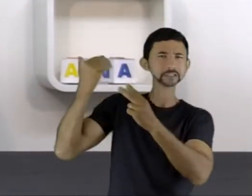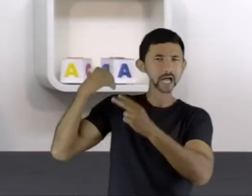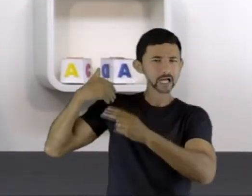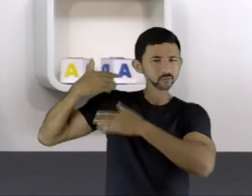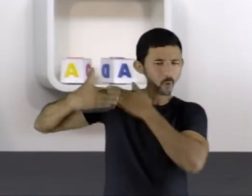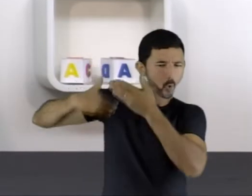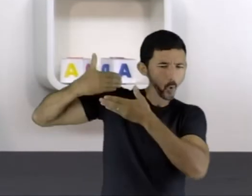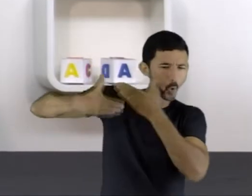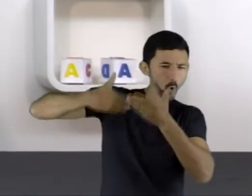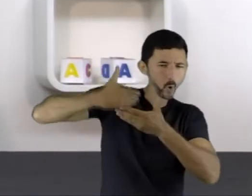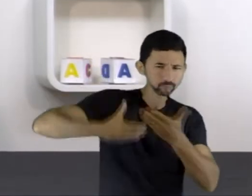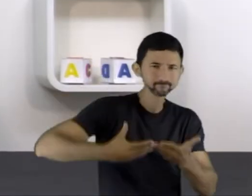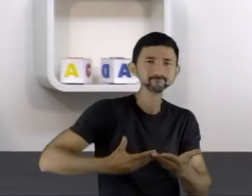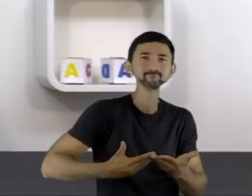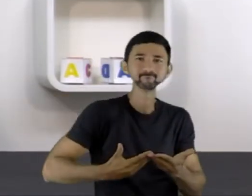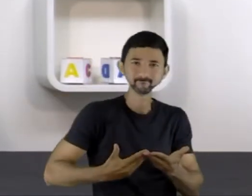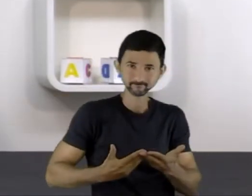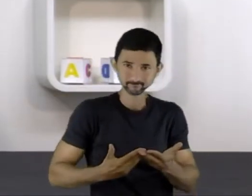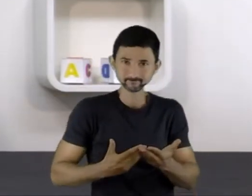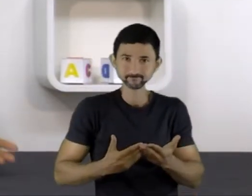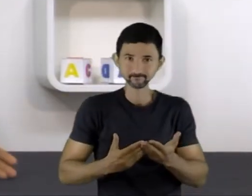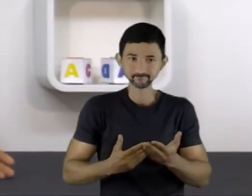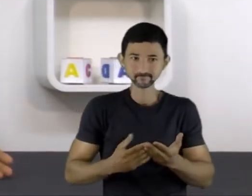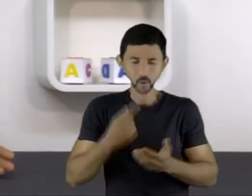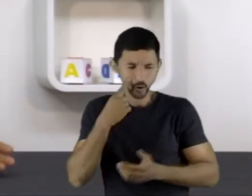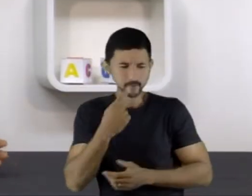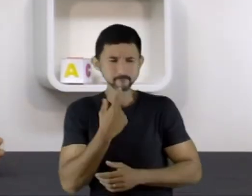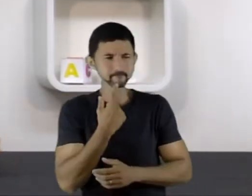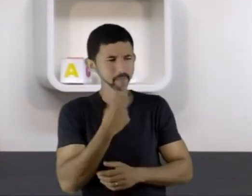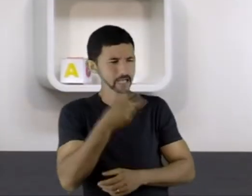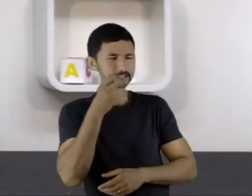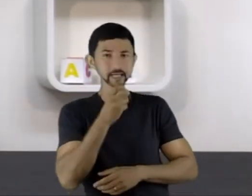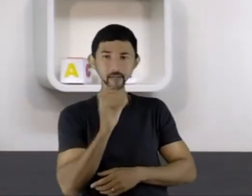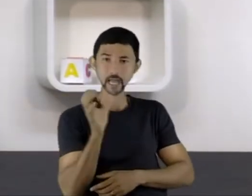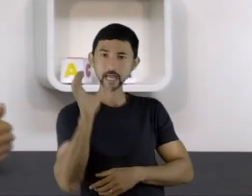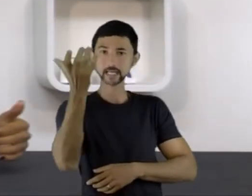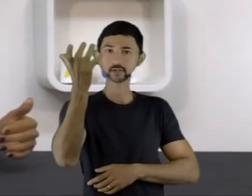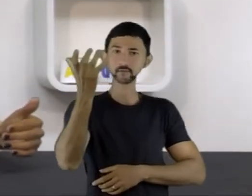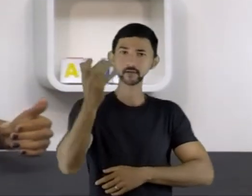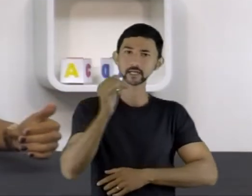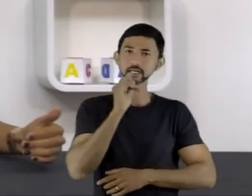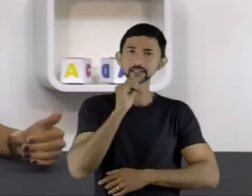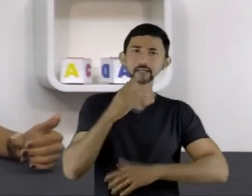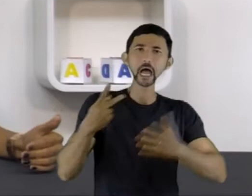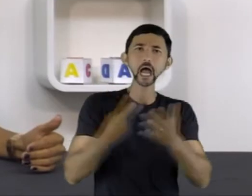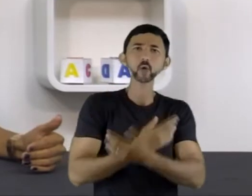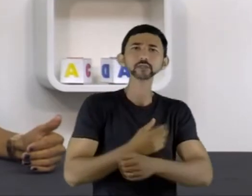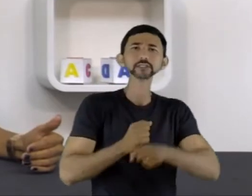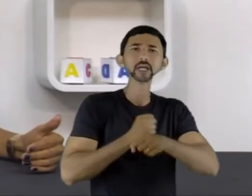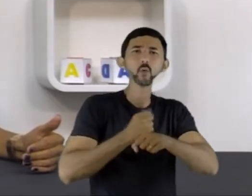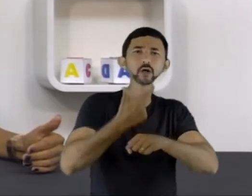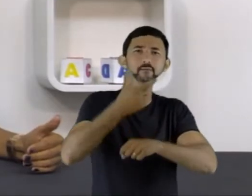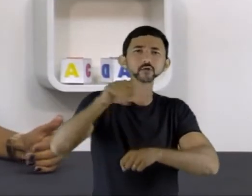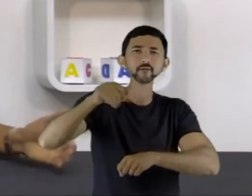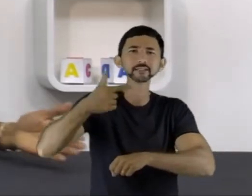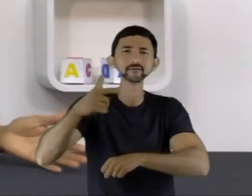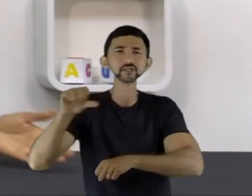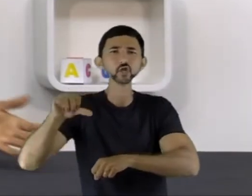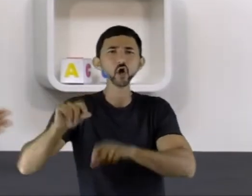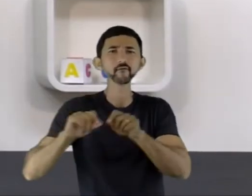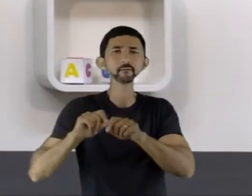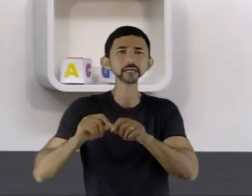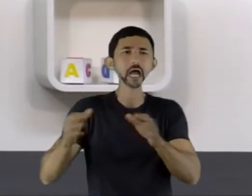por aquilo novamente, a gente olha para a solução, né? O que foi que aconteceu lá em 29 para que